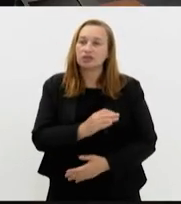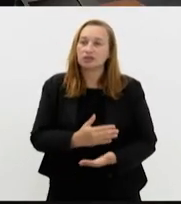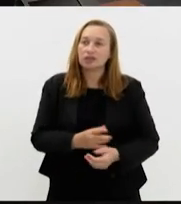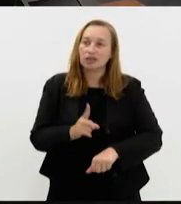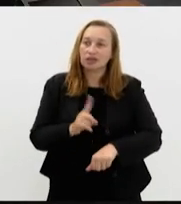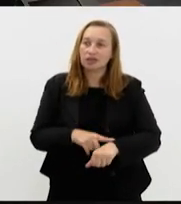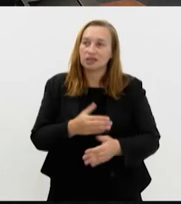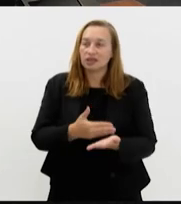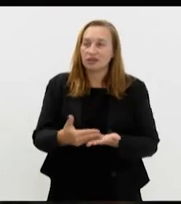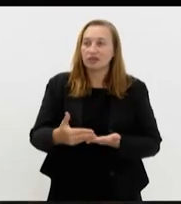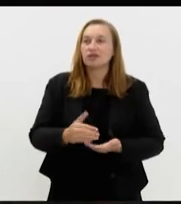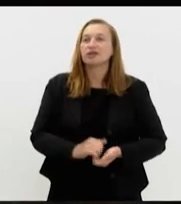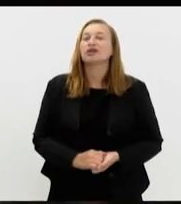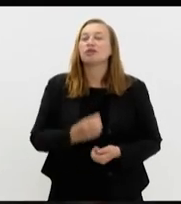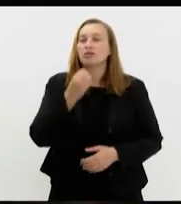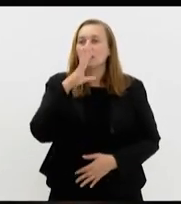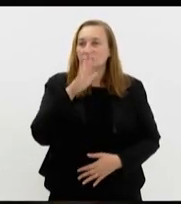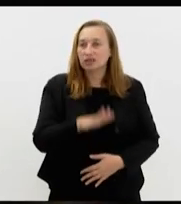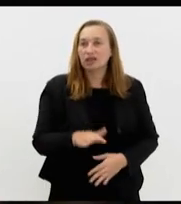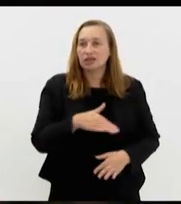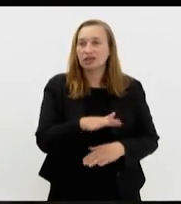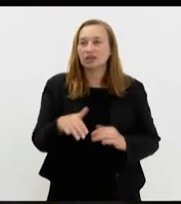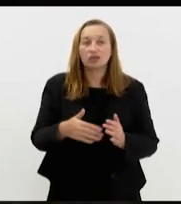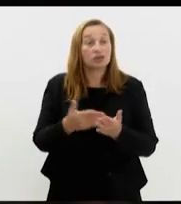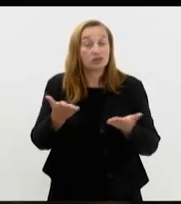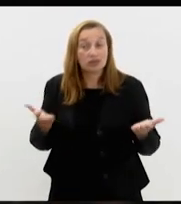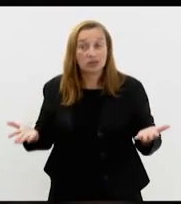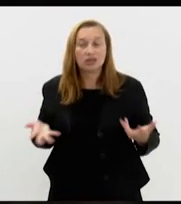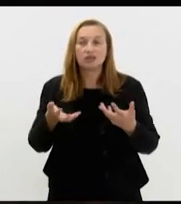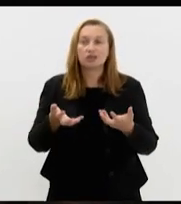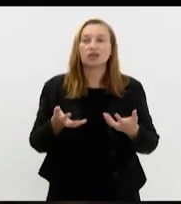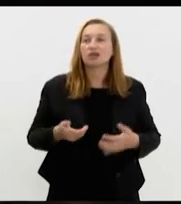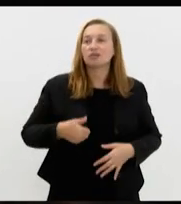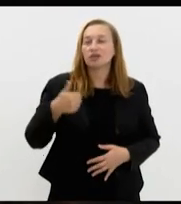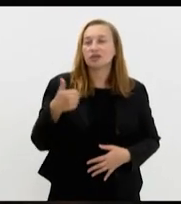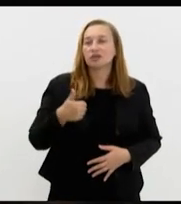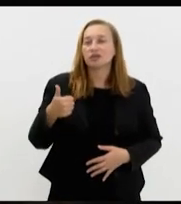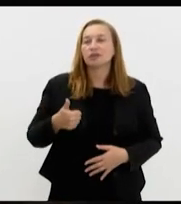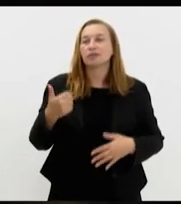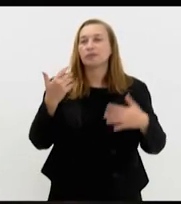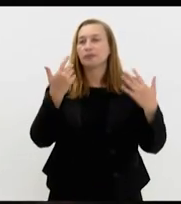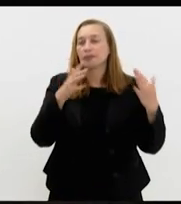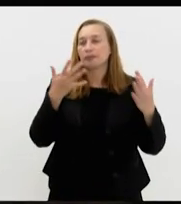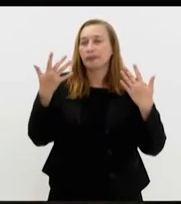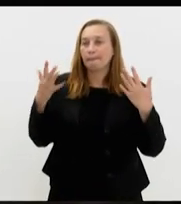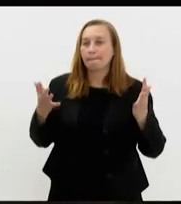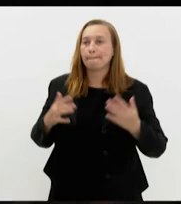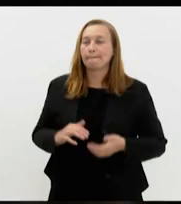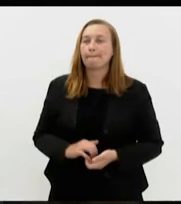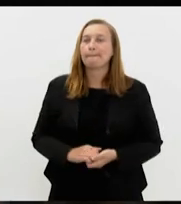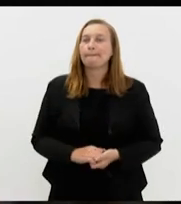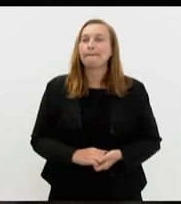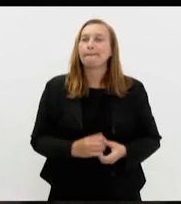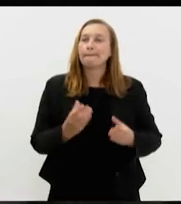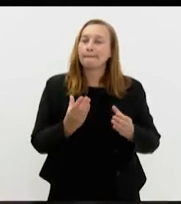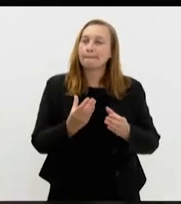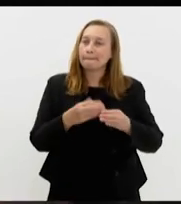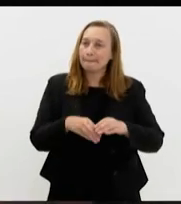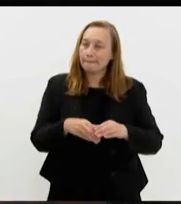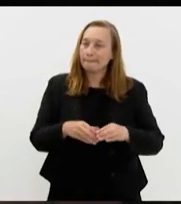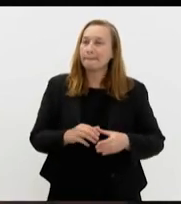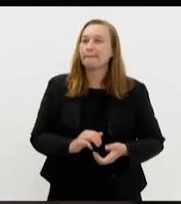agora. Boa tarde a todas e todos. Eu quero, em primeiro lugar, saudar aqui os concursados aí